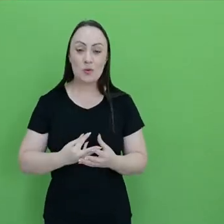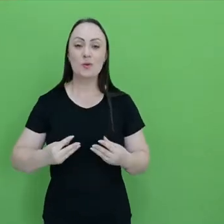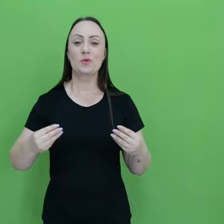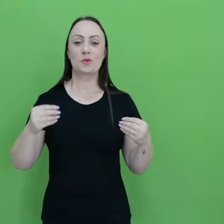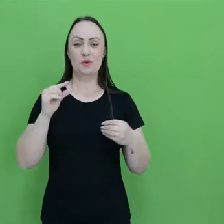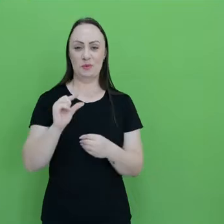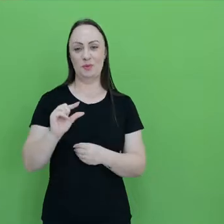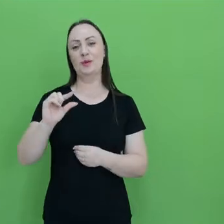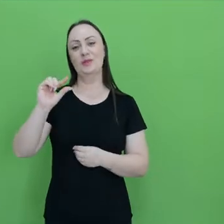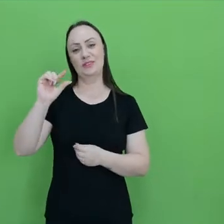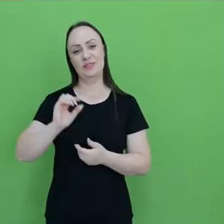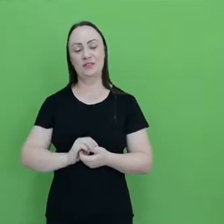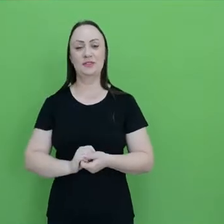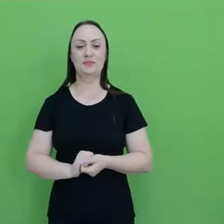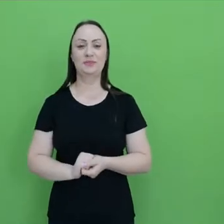homem. Iva toca violino.